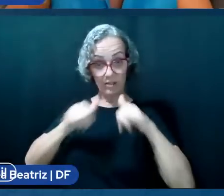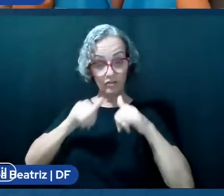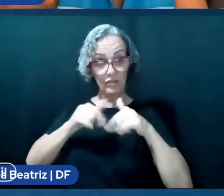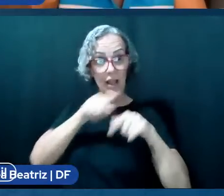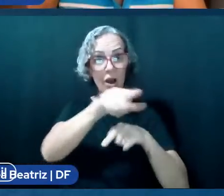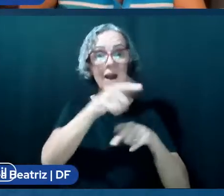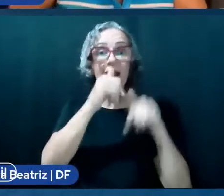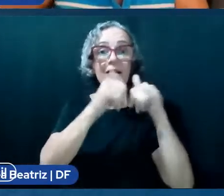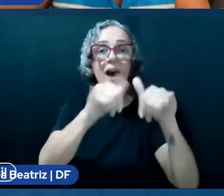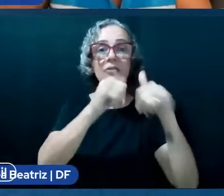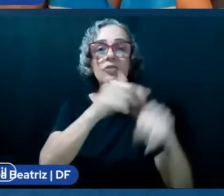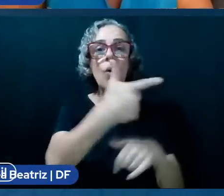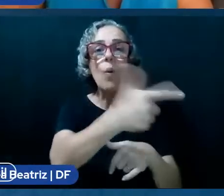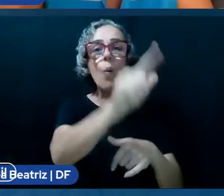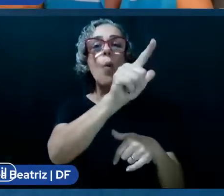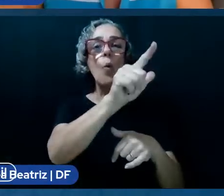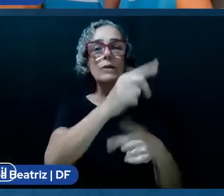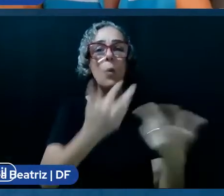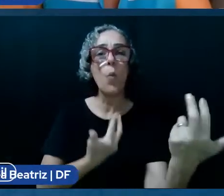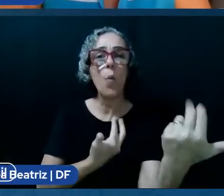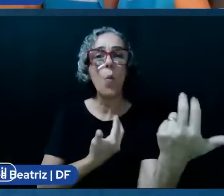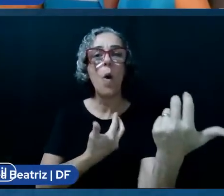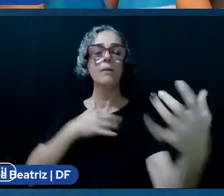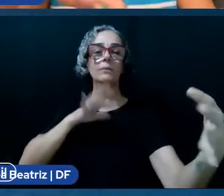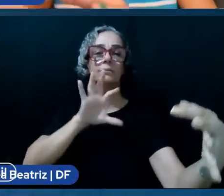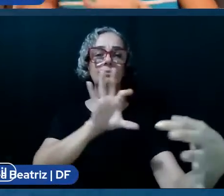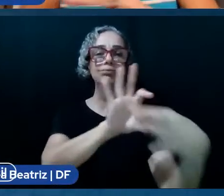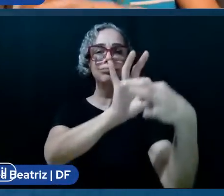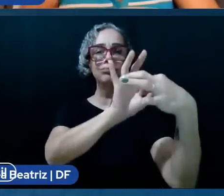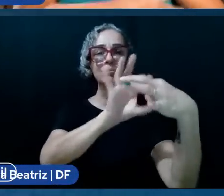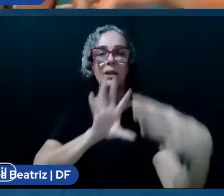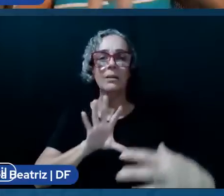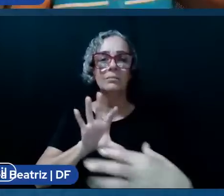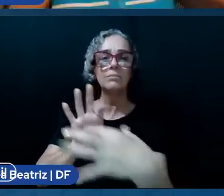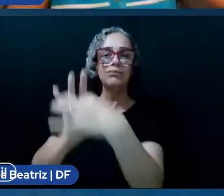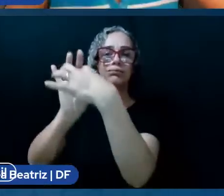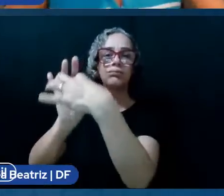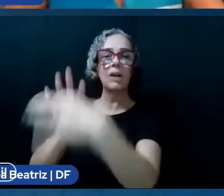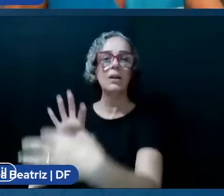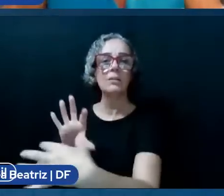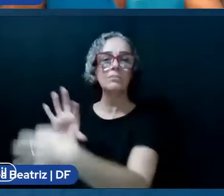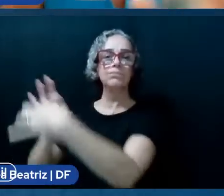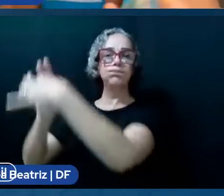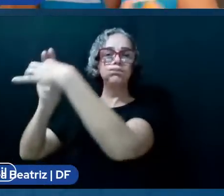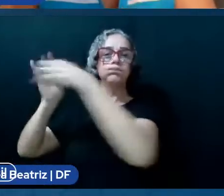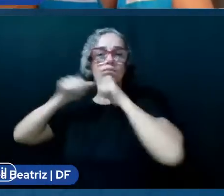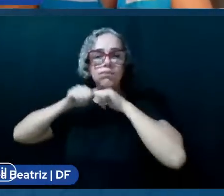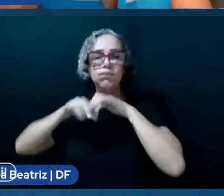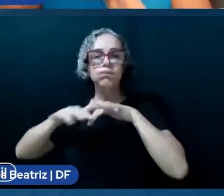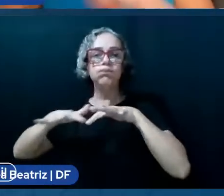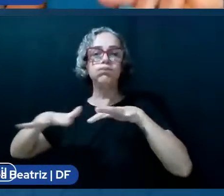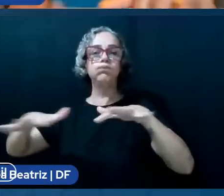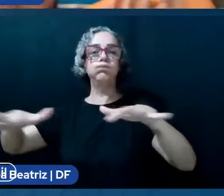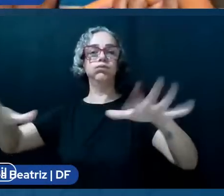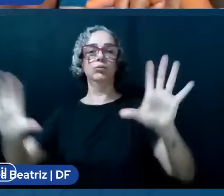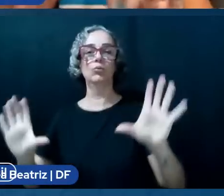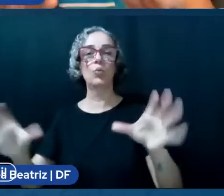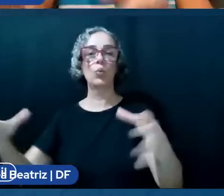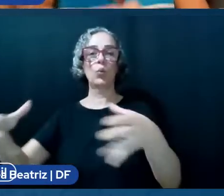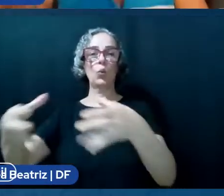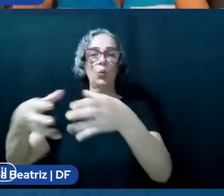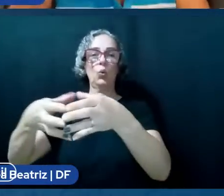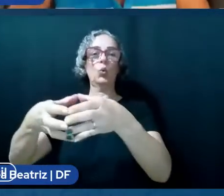os outros que estão ali em volta, provocando uma manifestação coletiva que